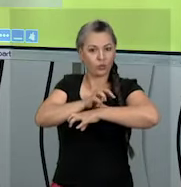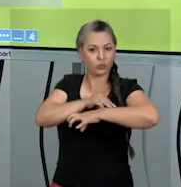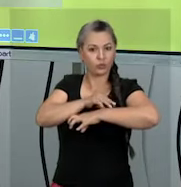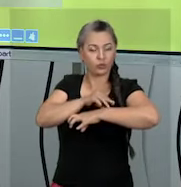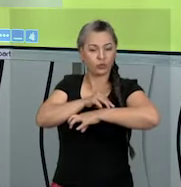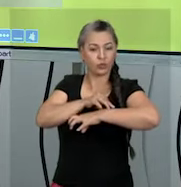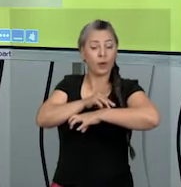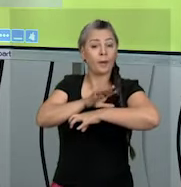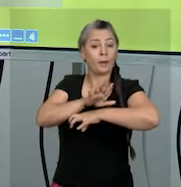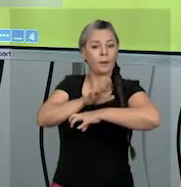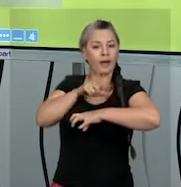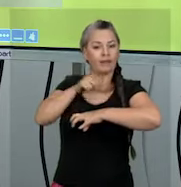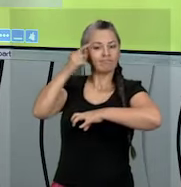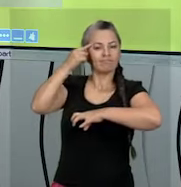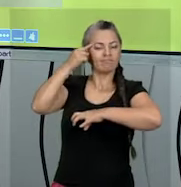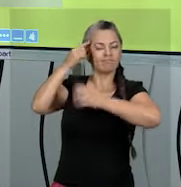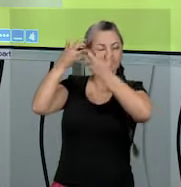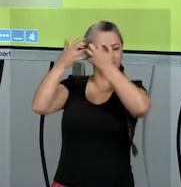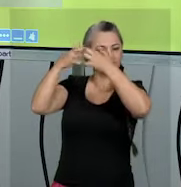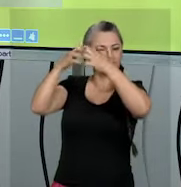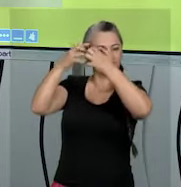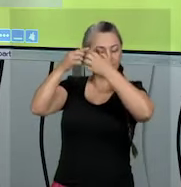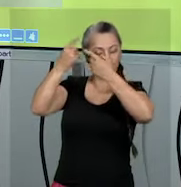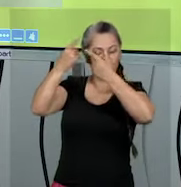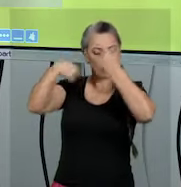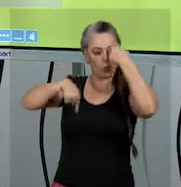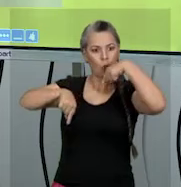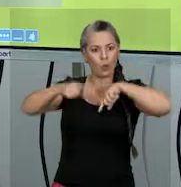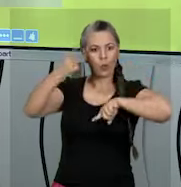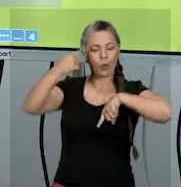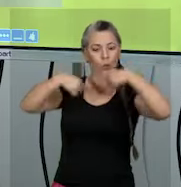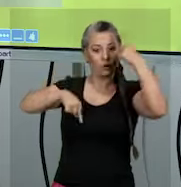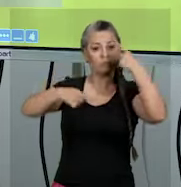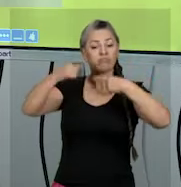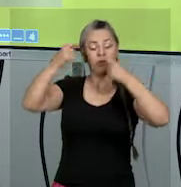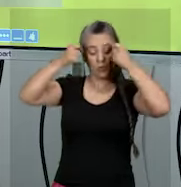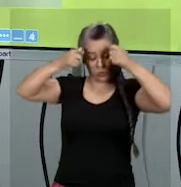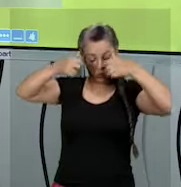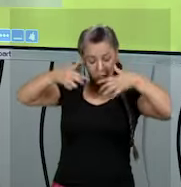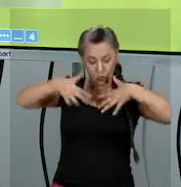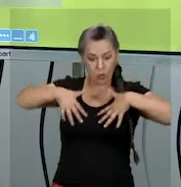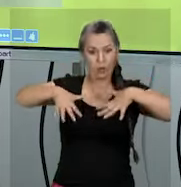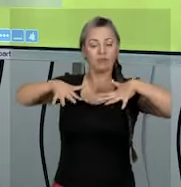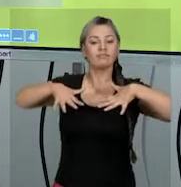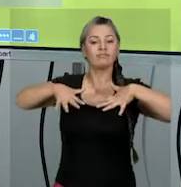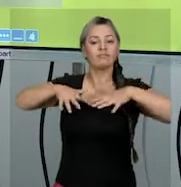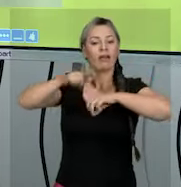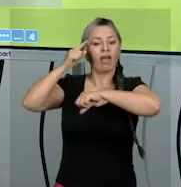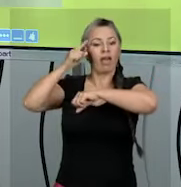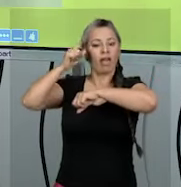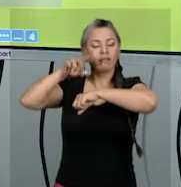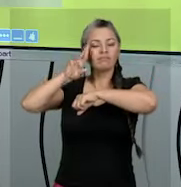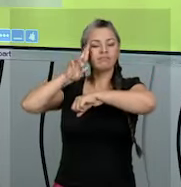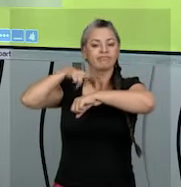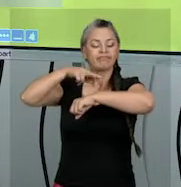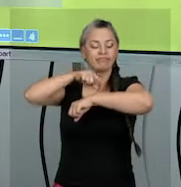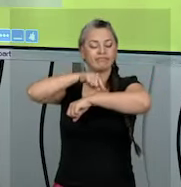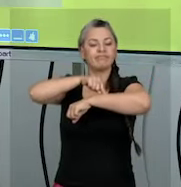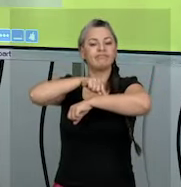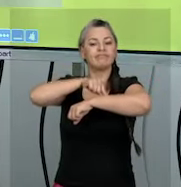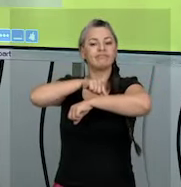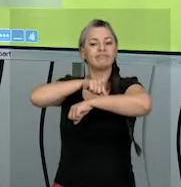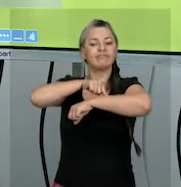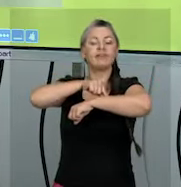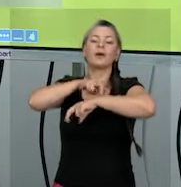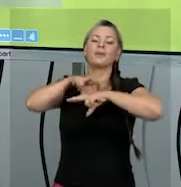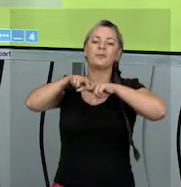comando do sistema nervoso? Então, essa região que vai dar esse comando é o cérebro. Então, o